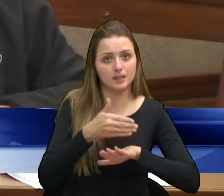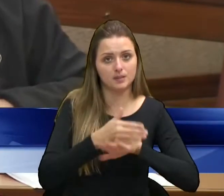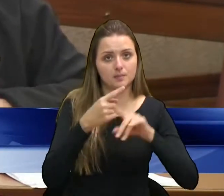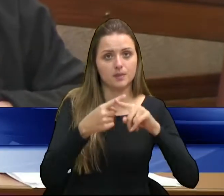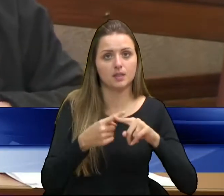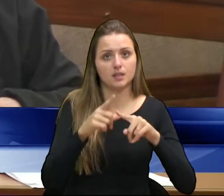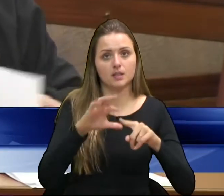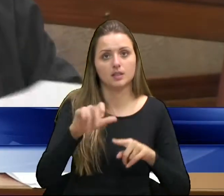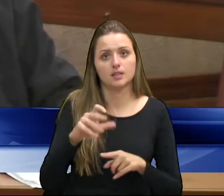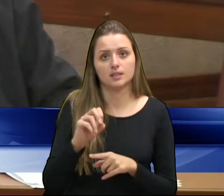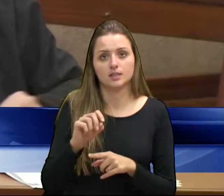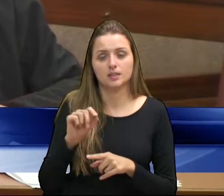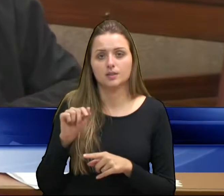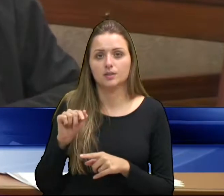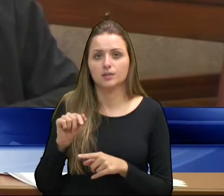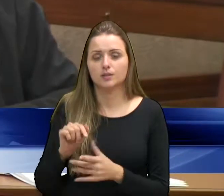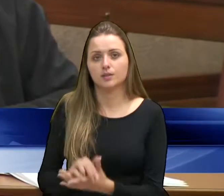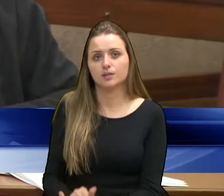Isso.